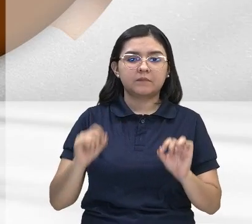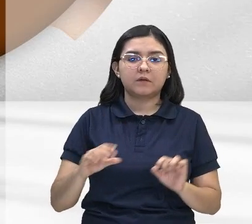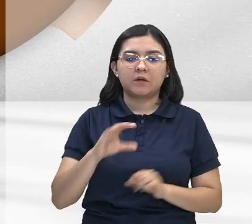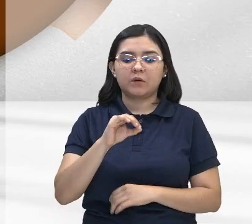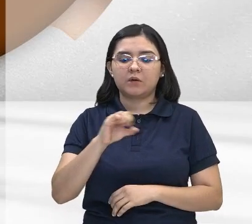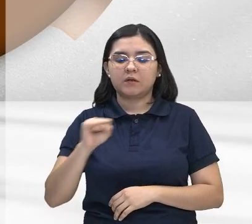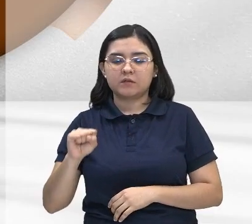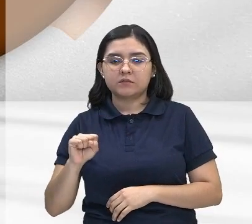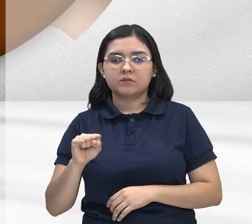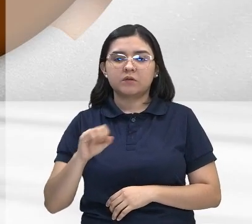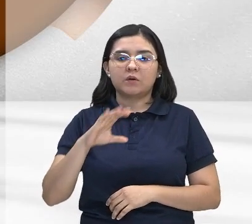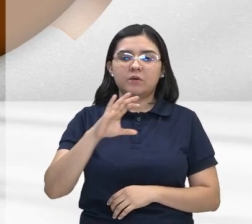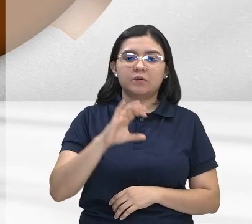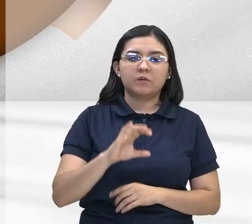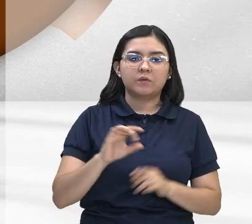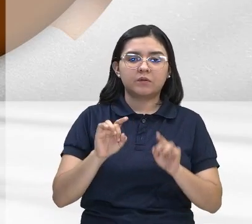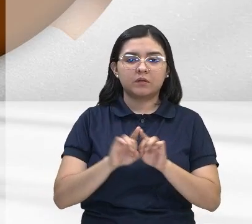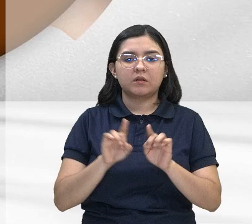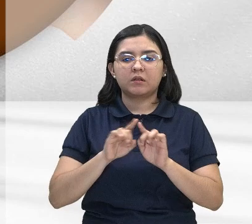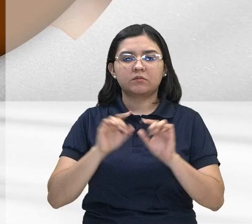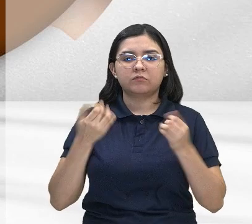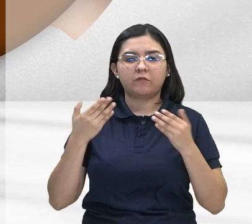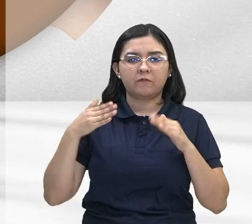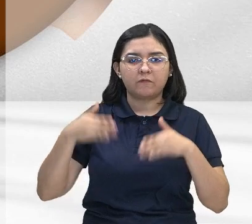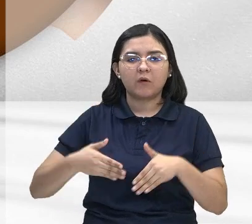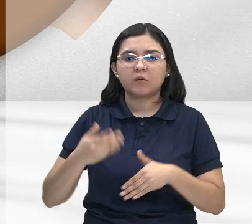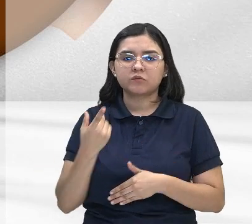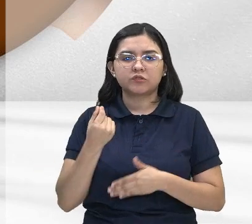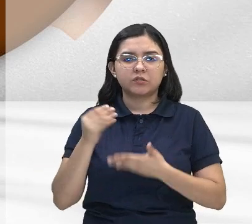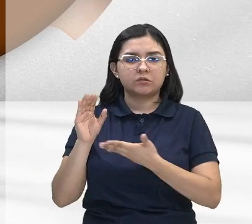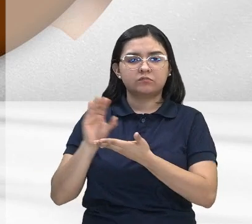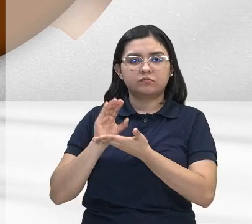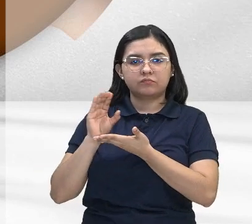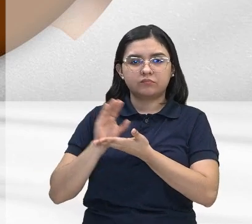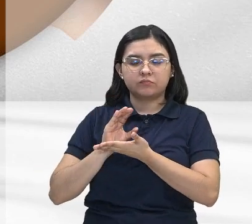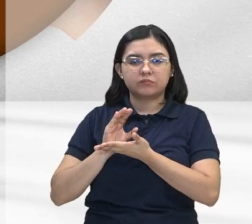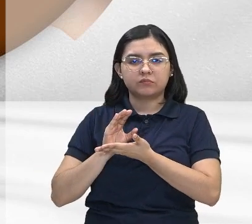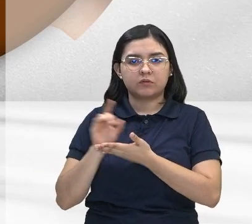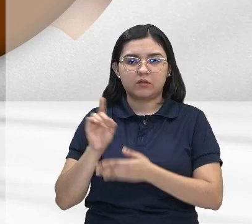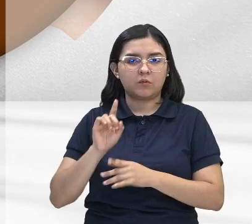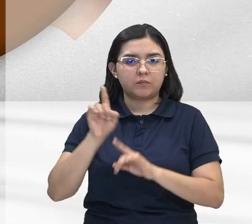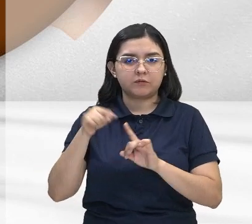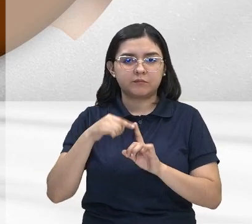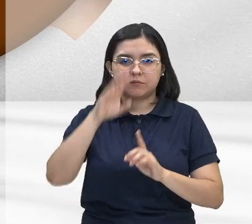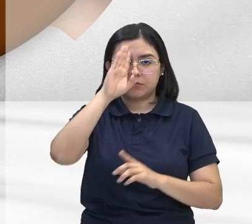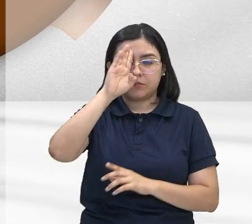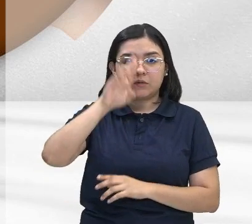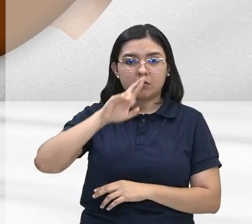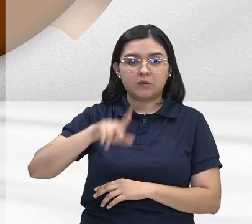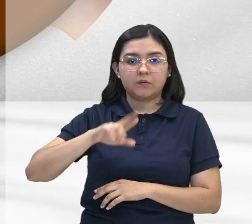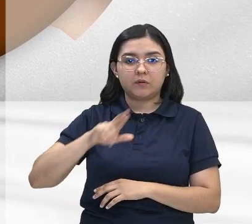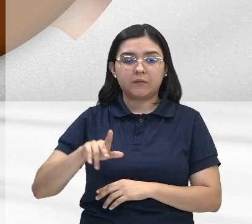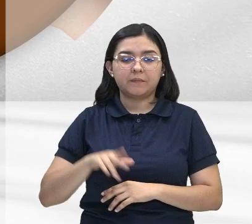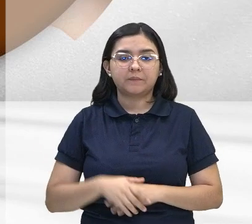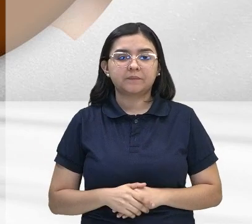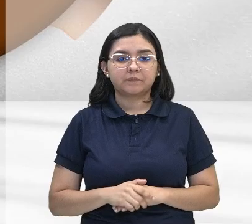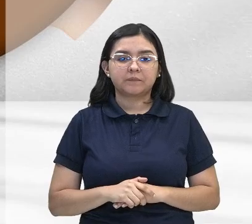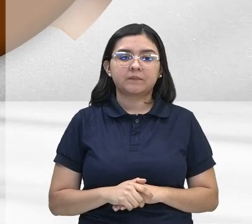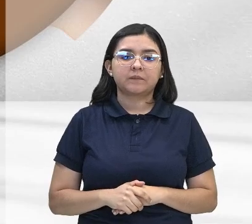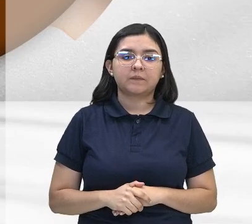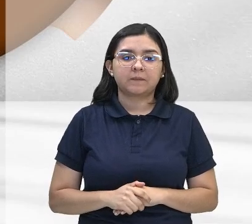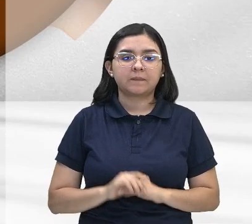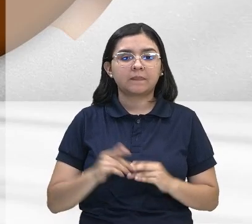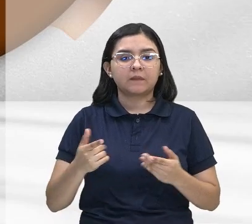OS, é que elas não visam o lucro. Elas não têm como finalidade o lucro. Afinal, rememorando